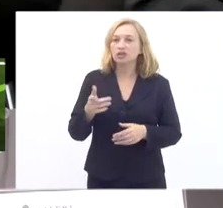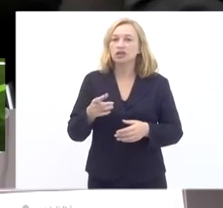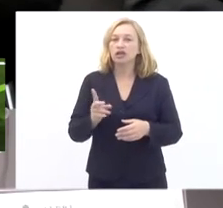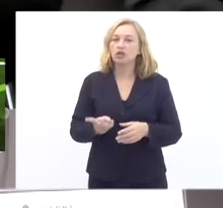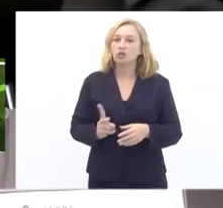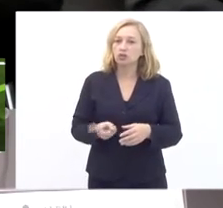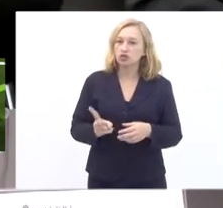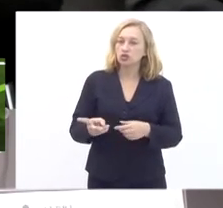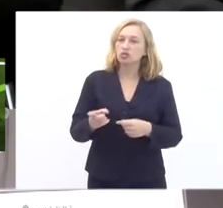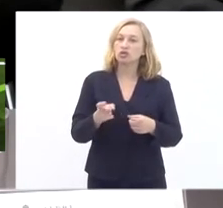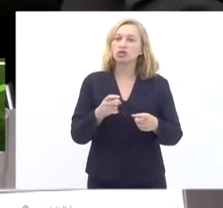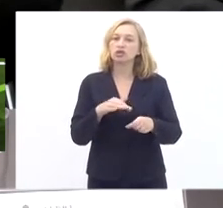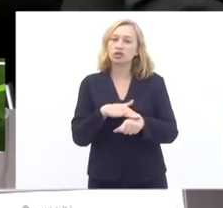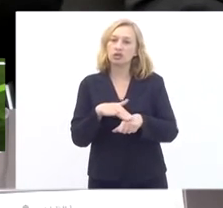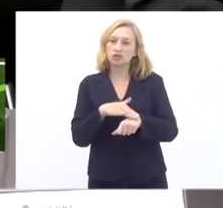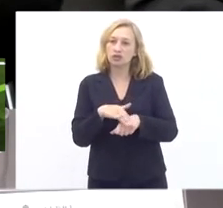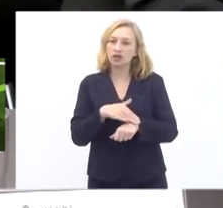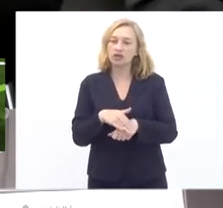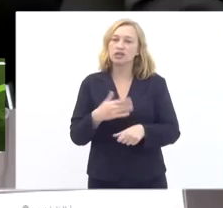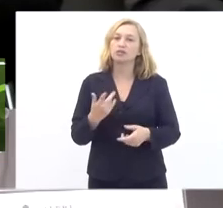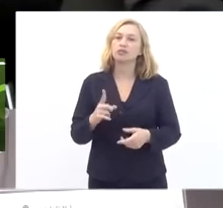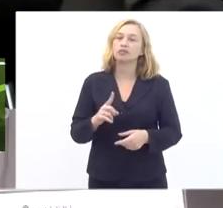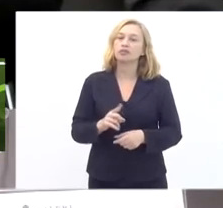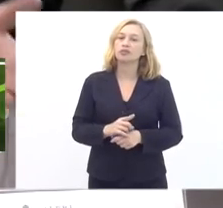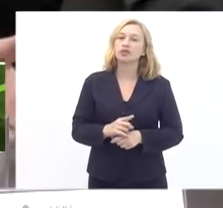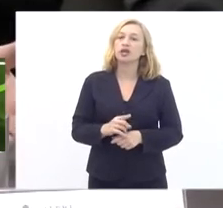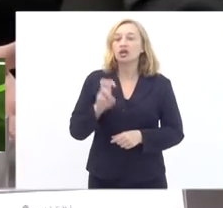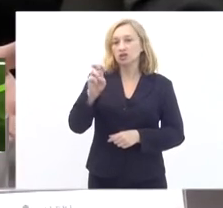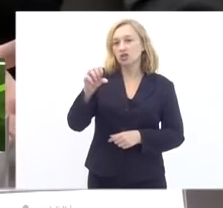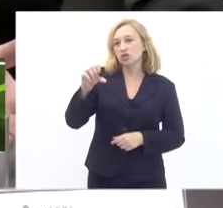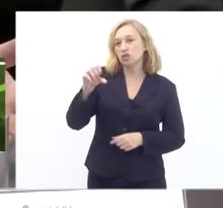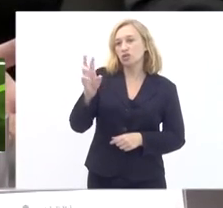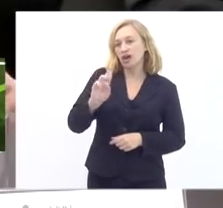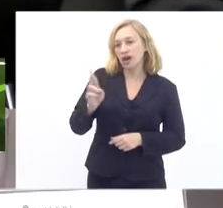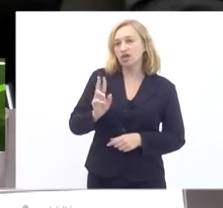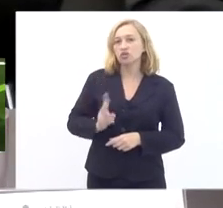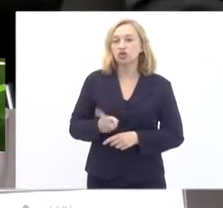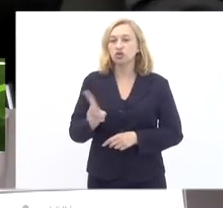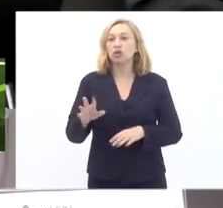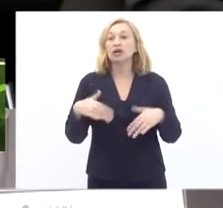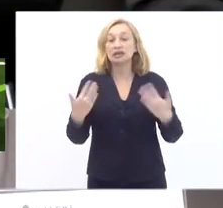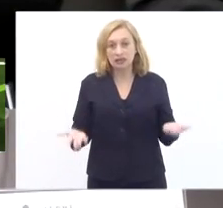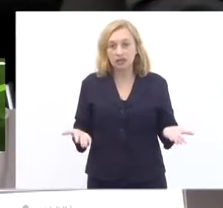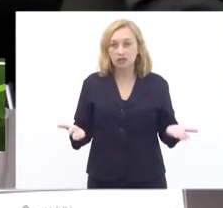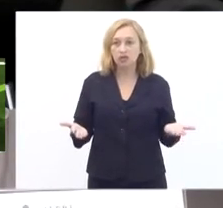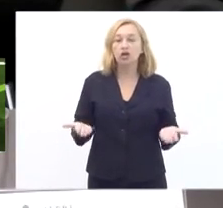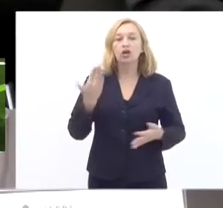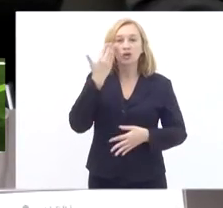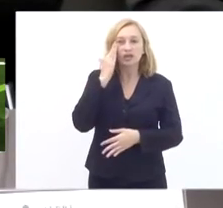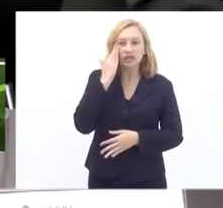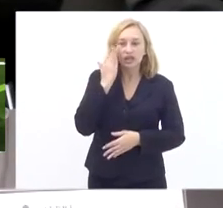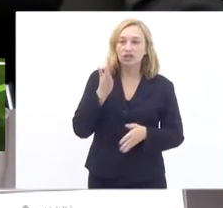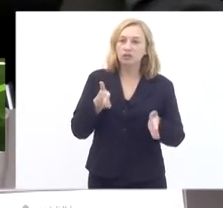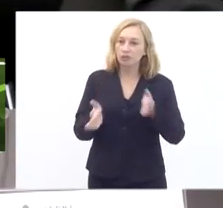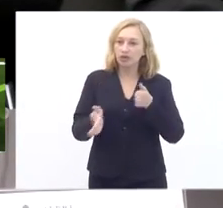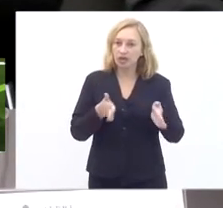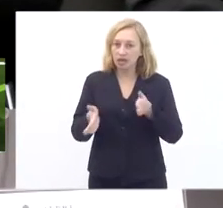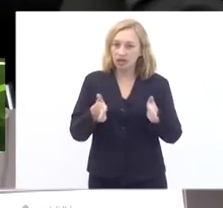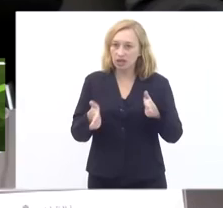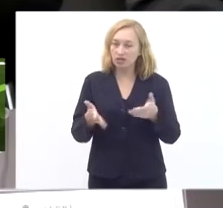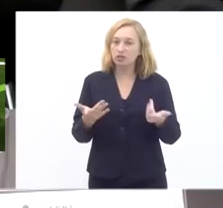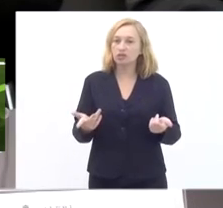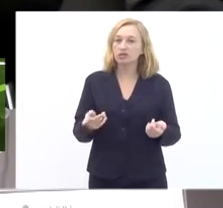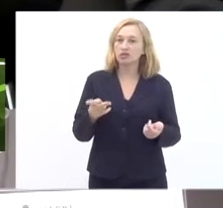andamento para poder se resolver. E os R$ 5,00 permanecem. Então, eu entendo o prazo que havia